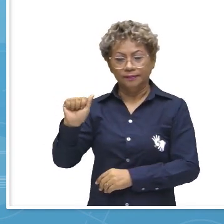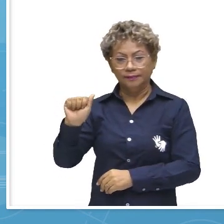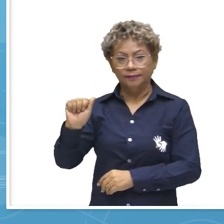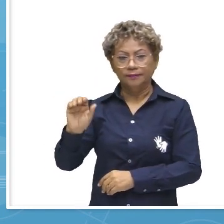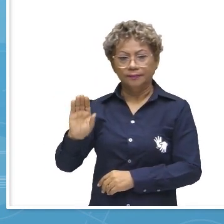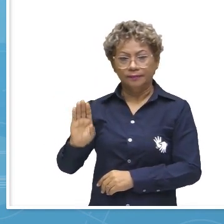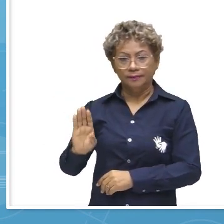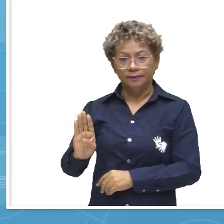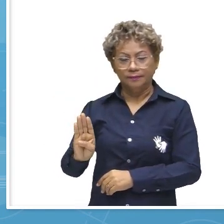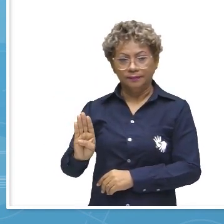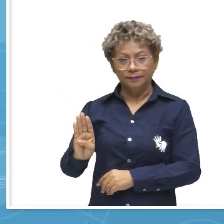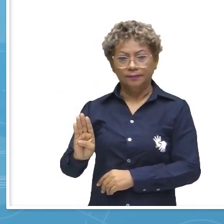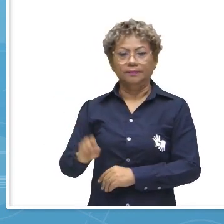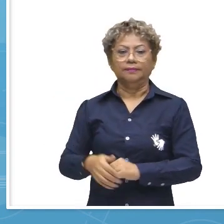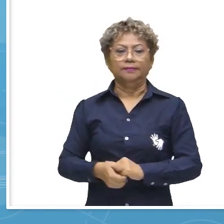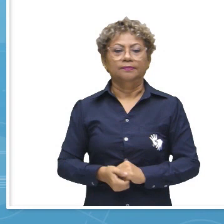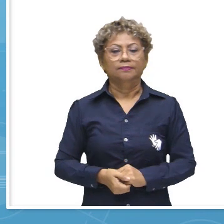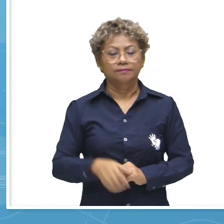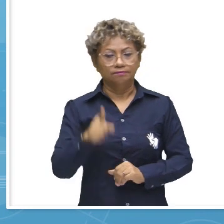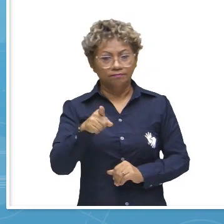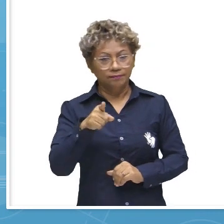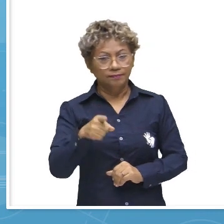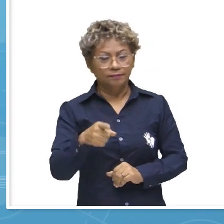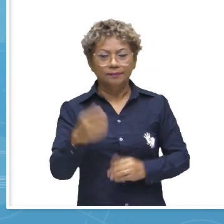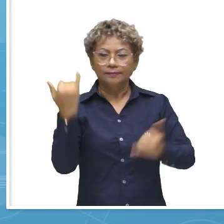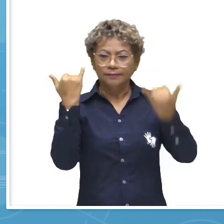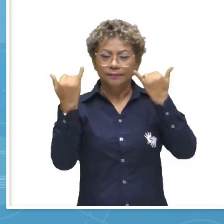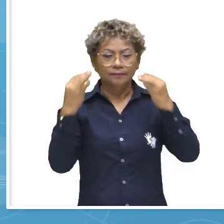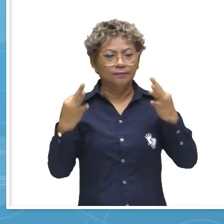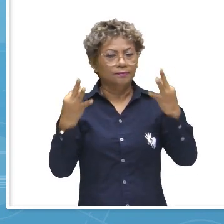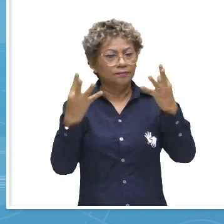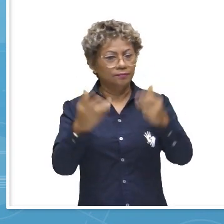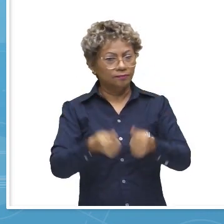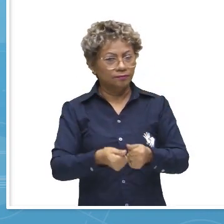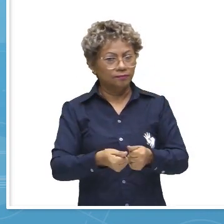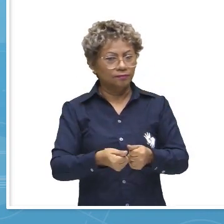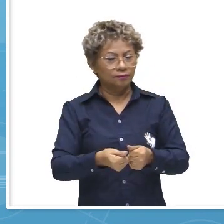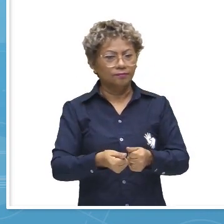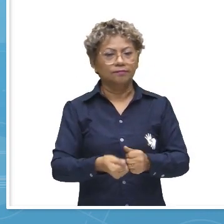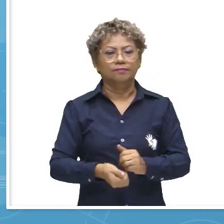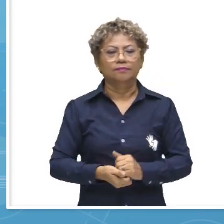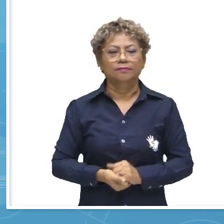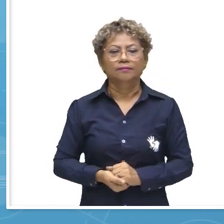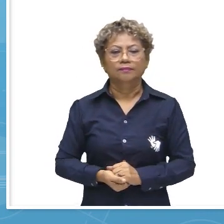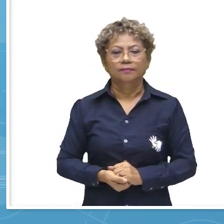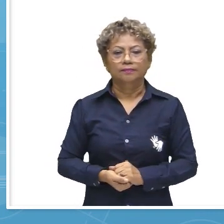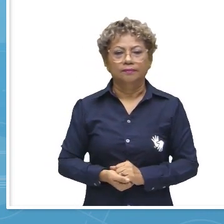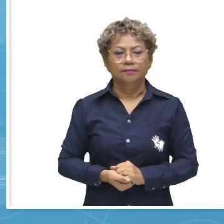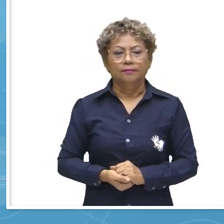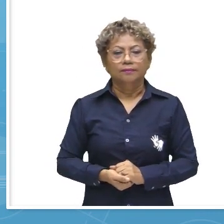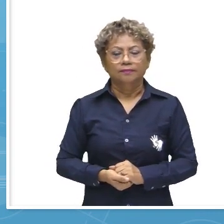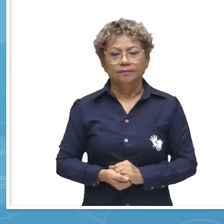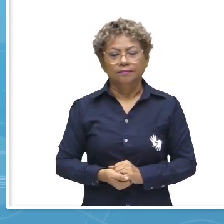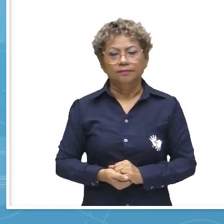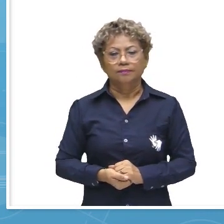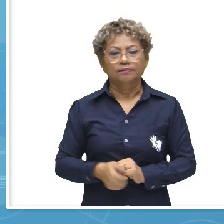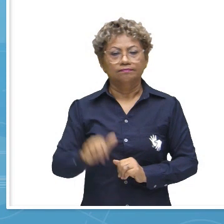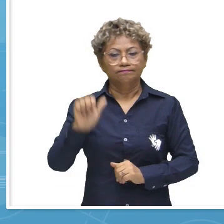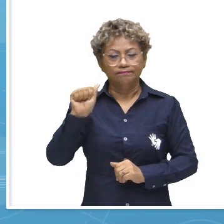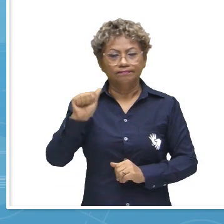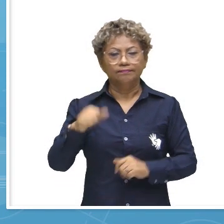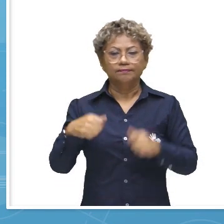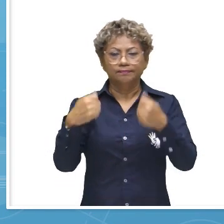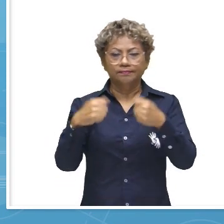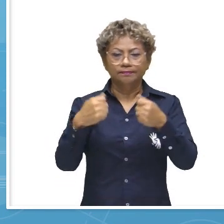os pontos A e B em seu interior, existe um único segmento que liga esses pontos. Letra B. Um polígono é chamado de convexo